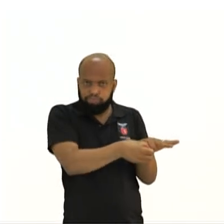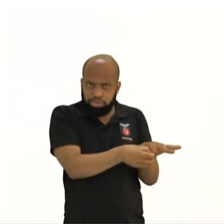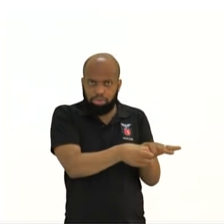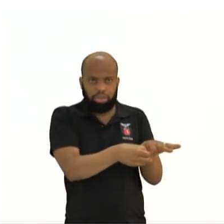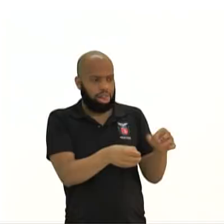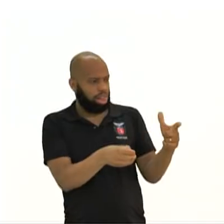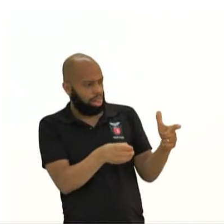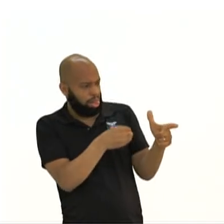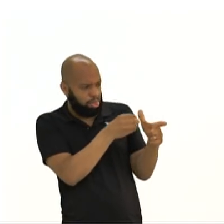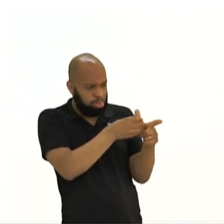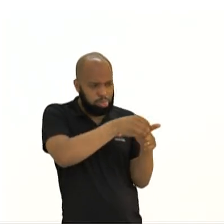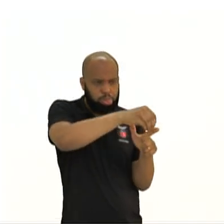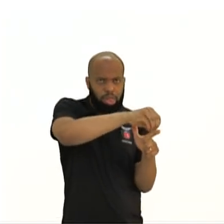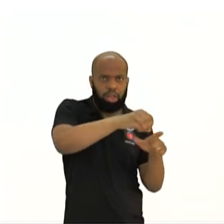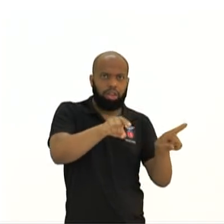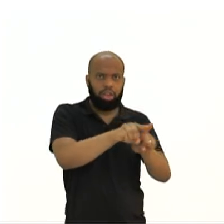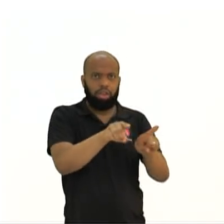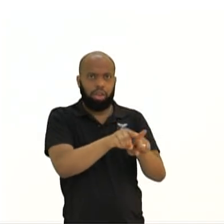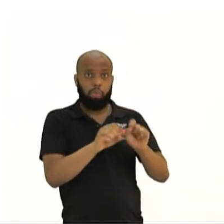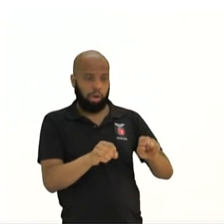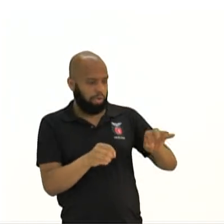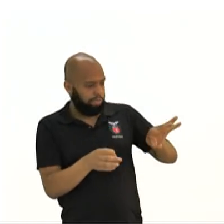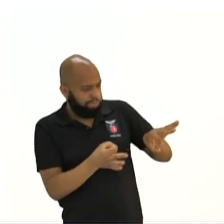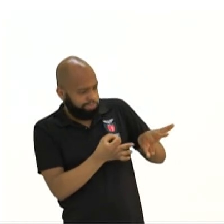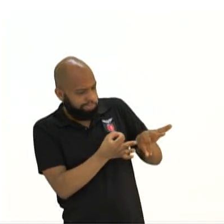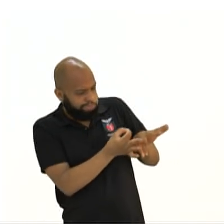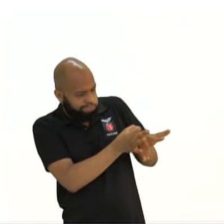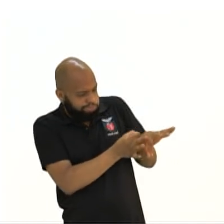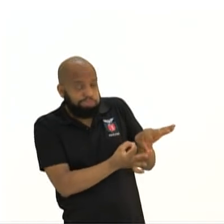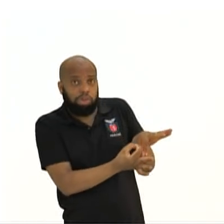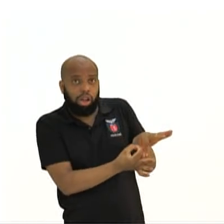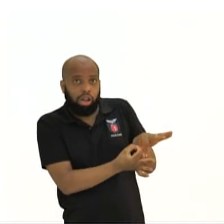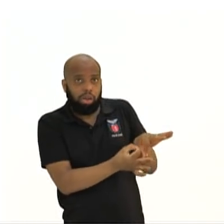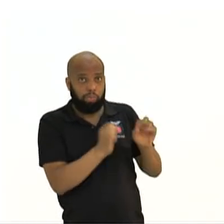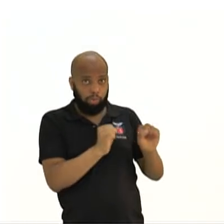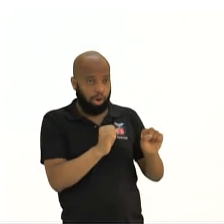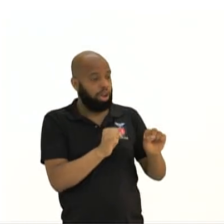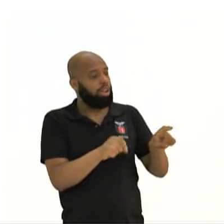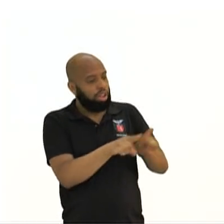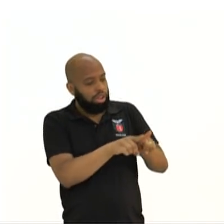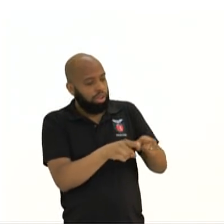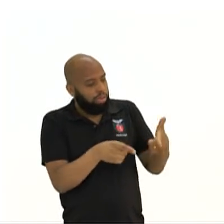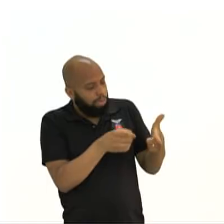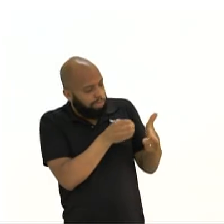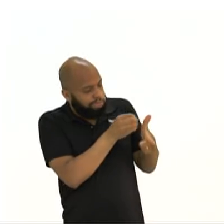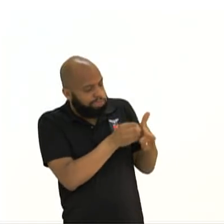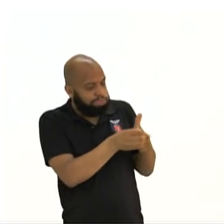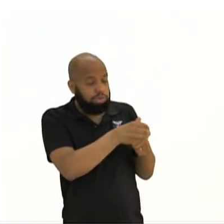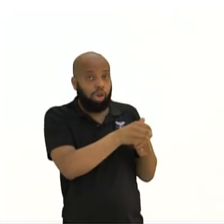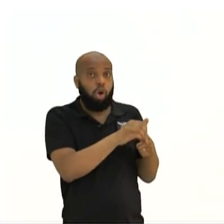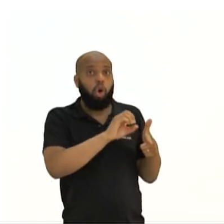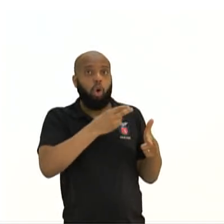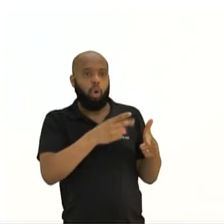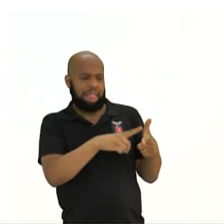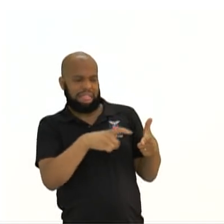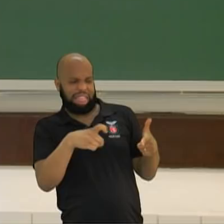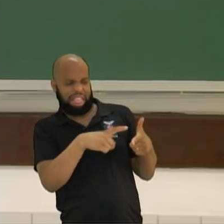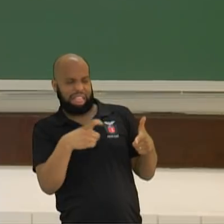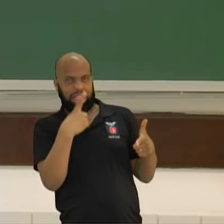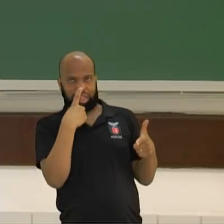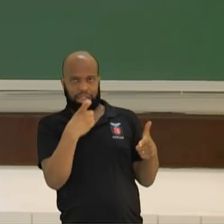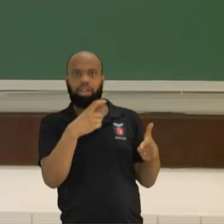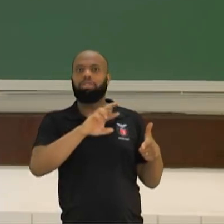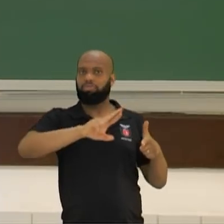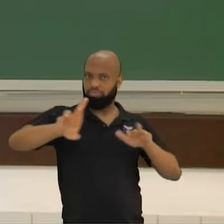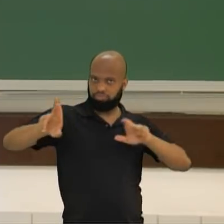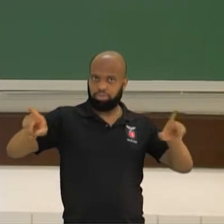feridas, manchas, tá? Pode acontecer, né, bolhas. Pode acontecer dela perceber odor diferente, né, nas